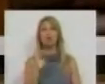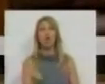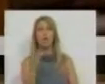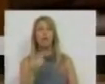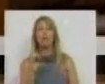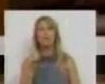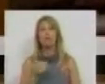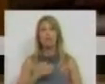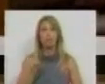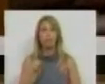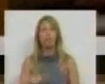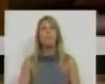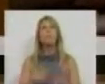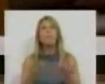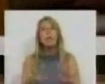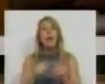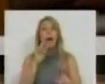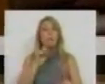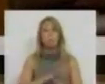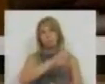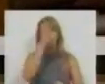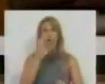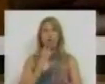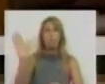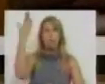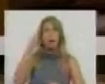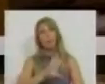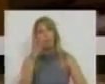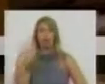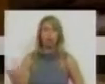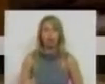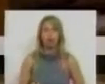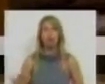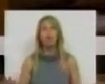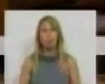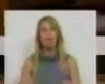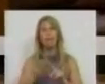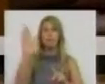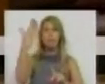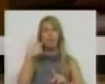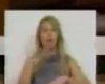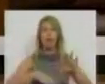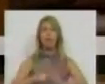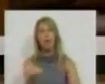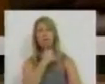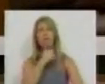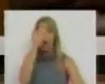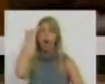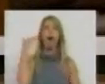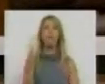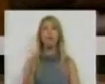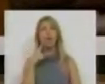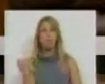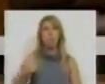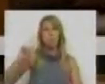Europa em que há países de primeira e países de segunda. Os países de primeira moldam as regras à sua vontade, mas também as violam quando e